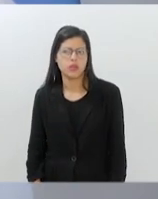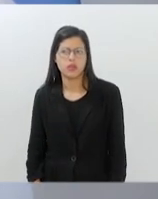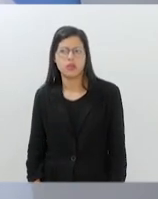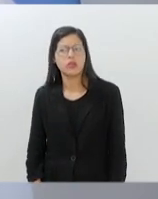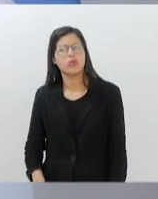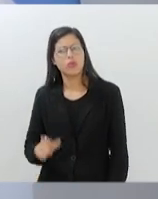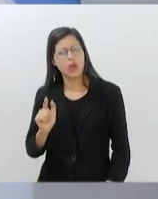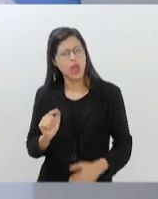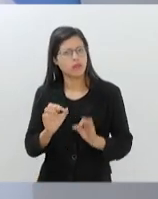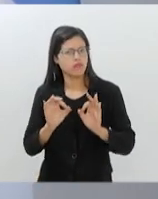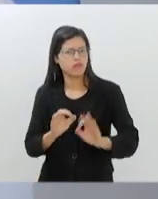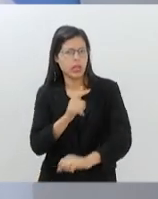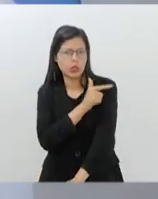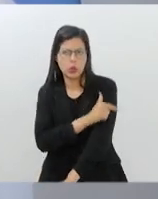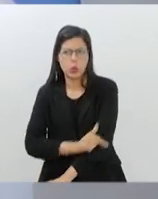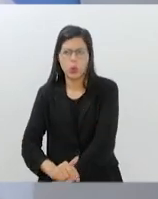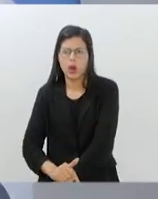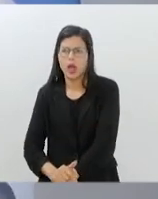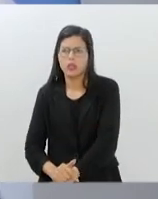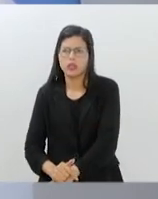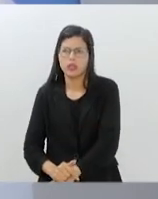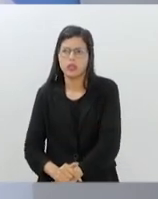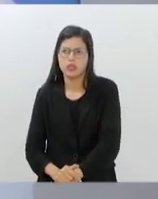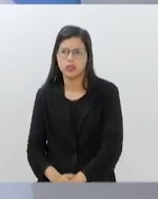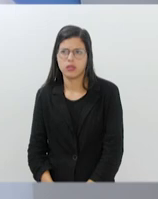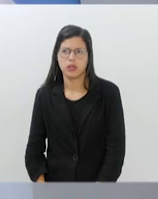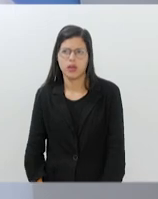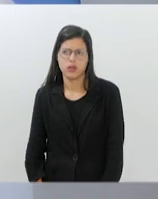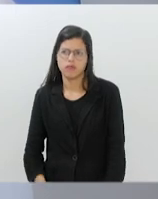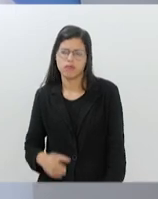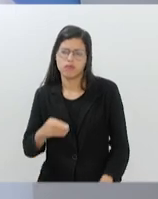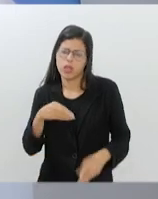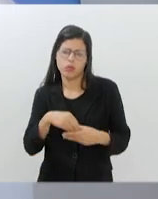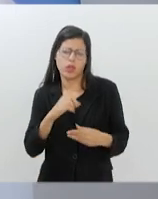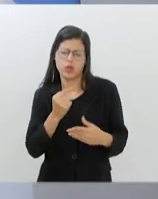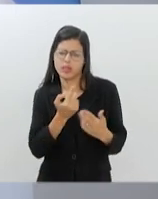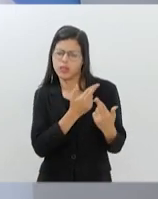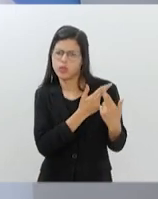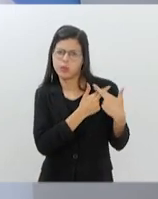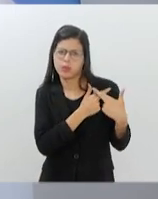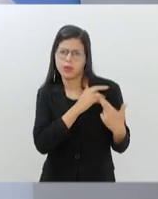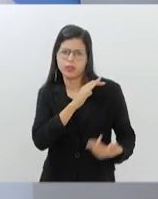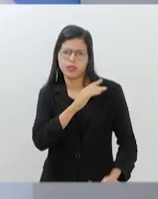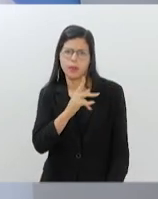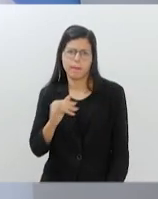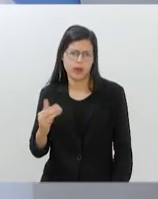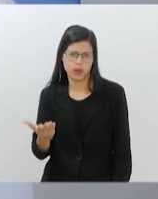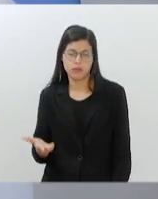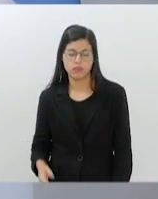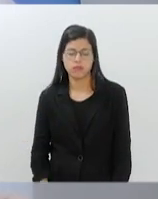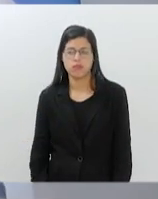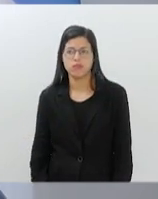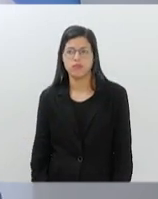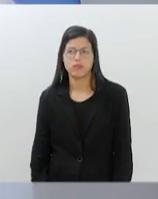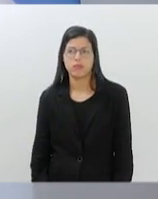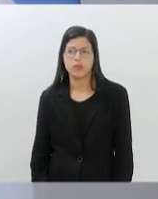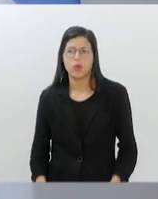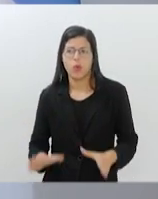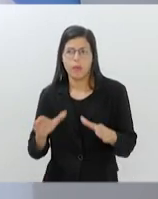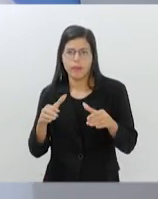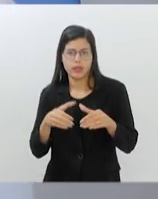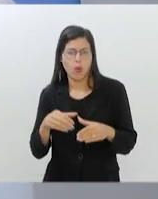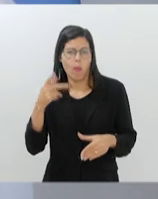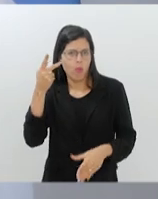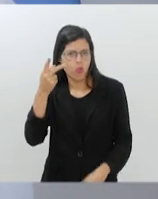forma ordeira educada cordial dentro do que nos compete sobre o aspecto que uma CPI Concebida comissão parlamentar